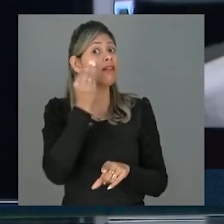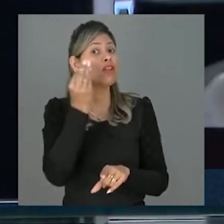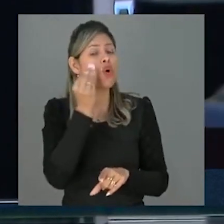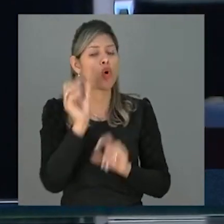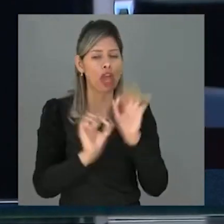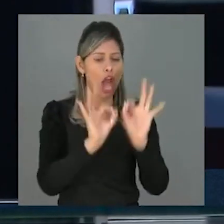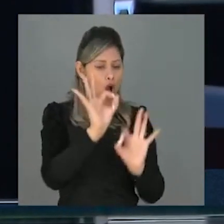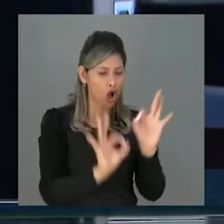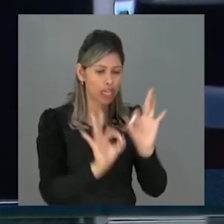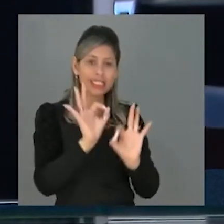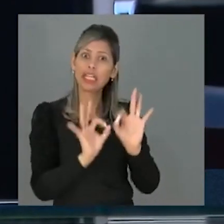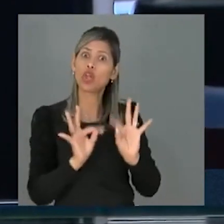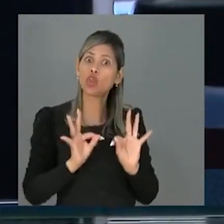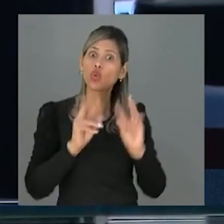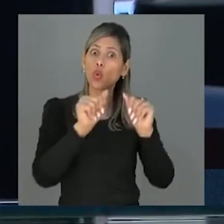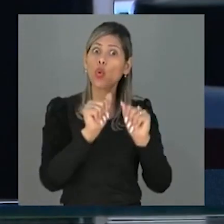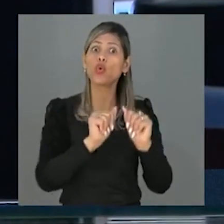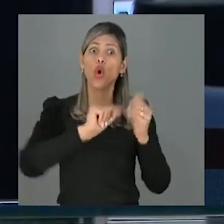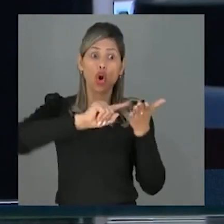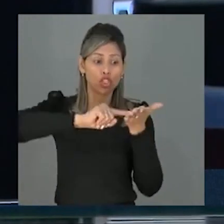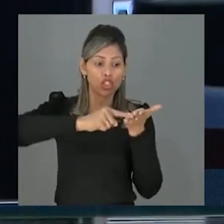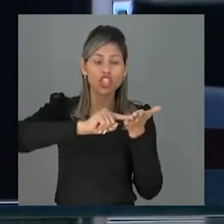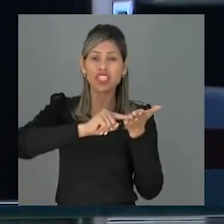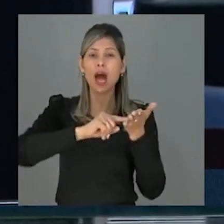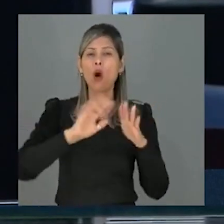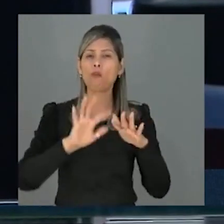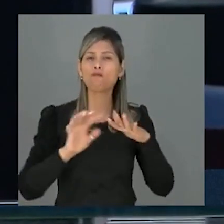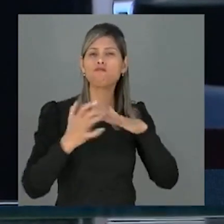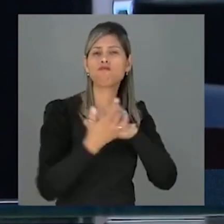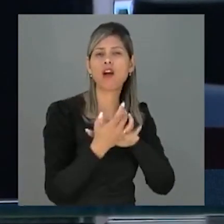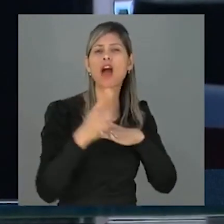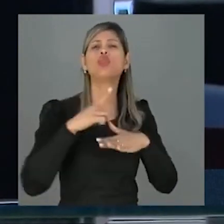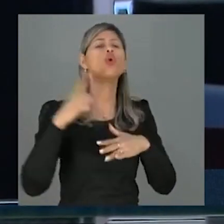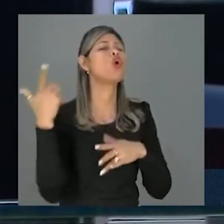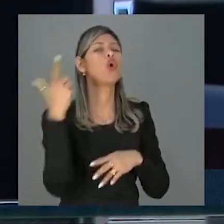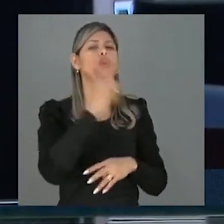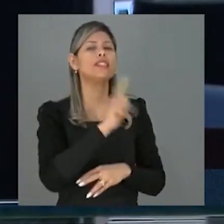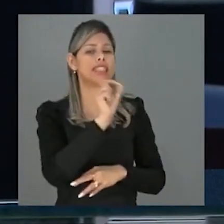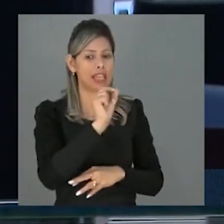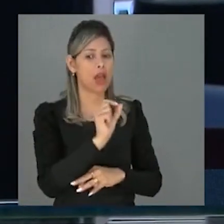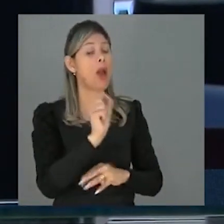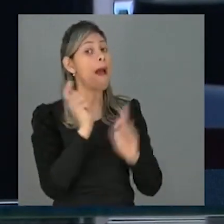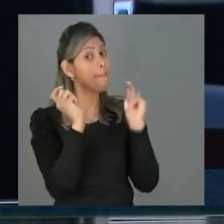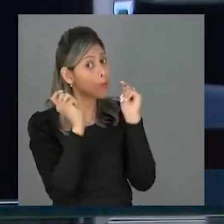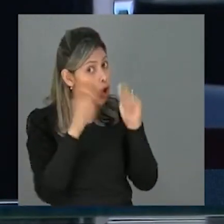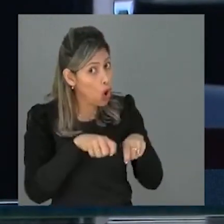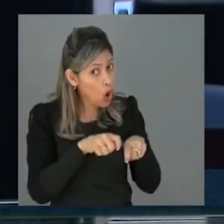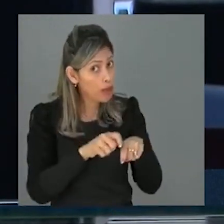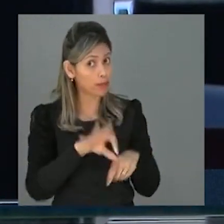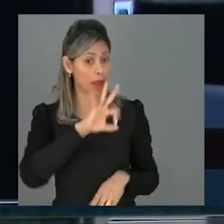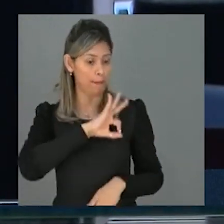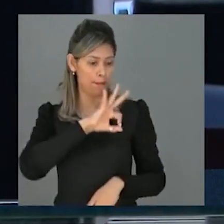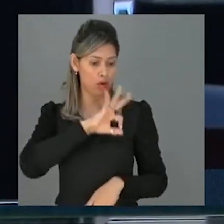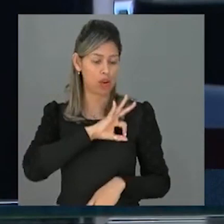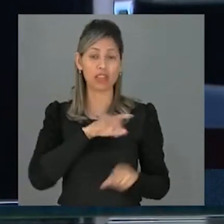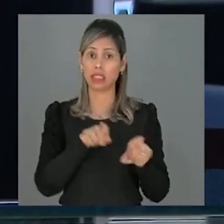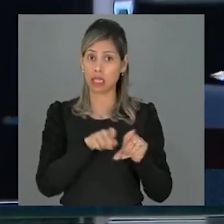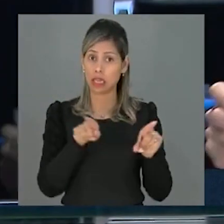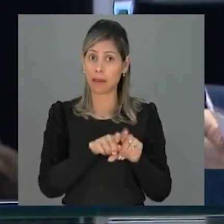República. Estamos reforçando a capacitação da nossa Polícia Legislativa para coibir e